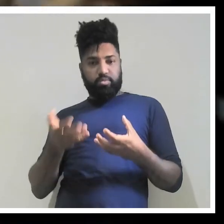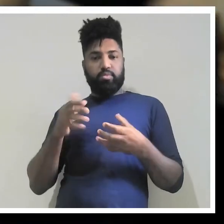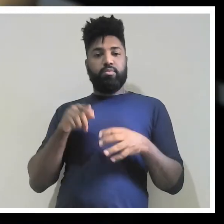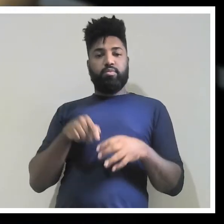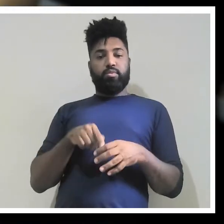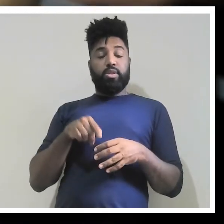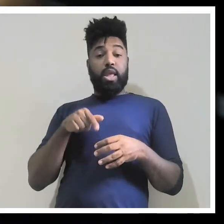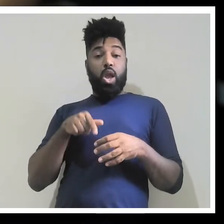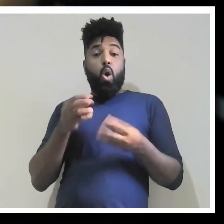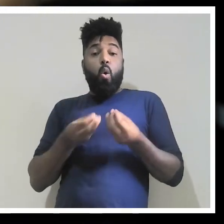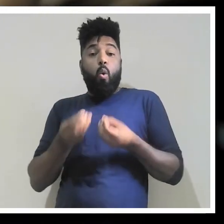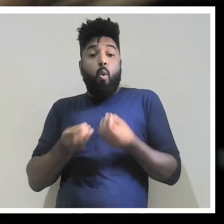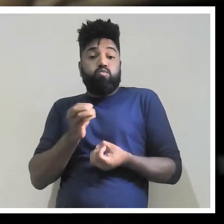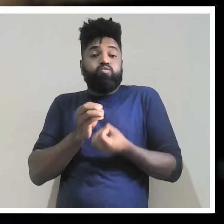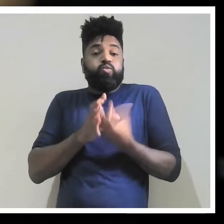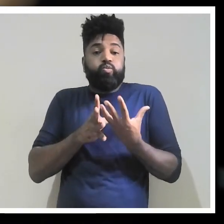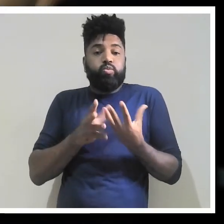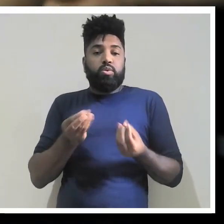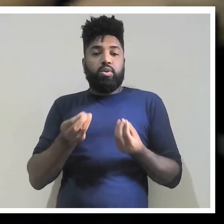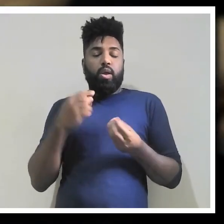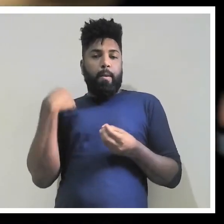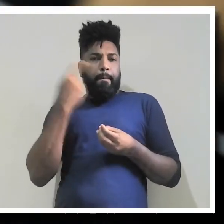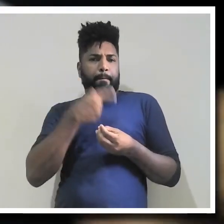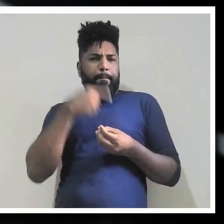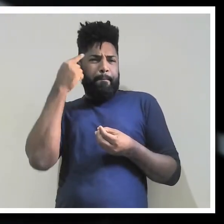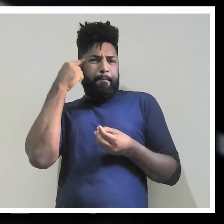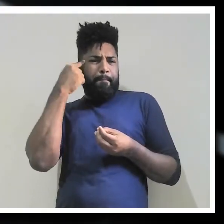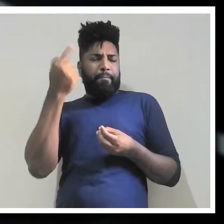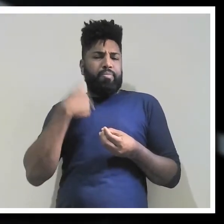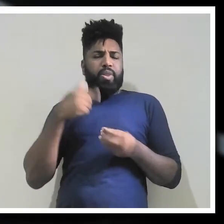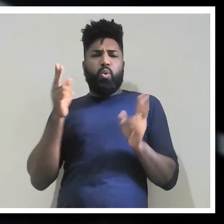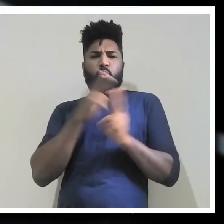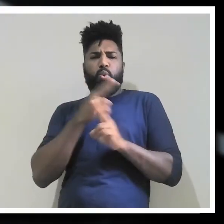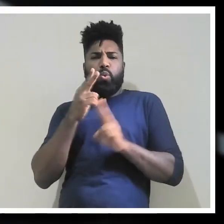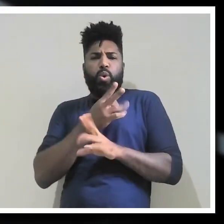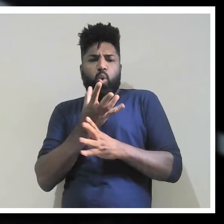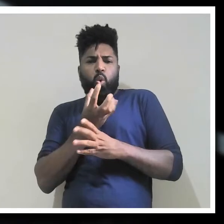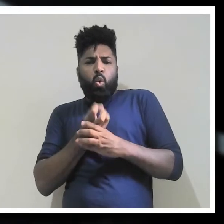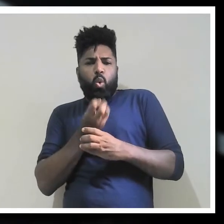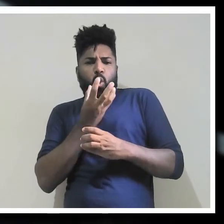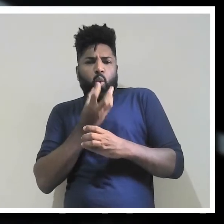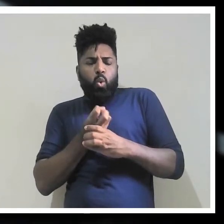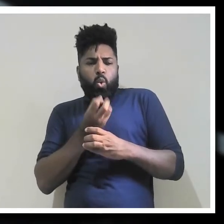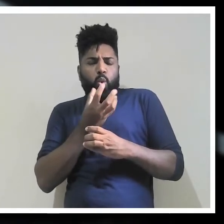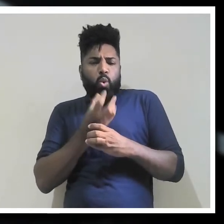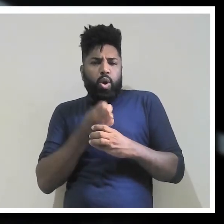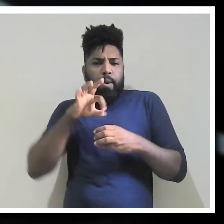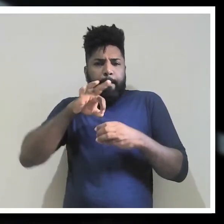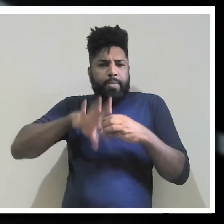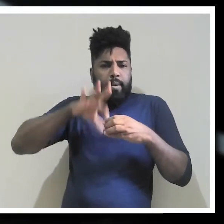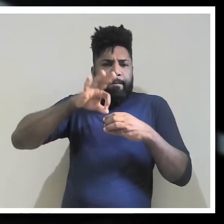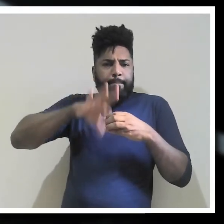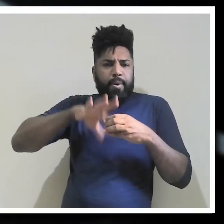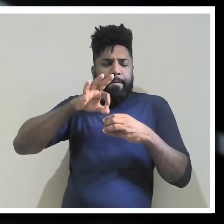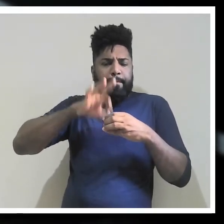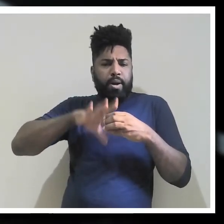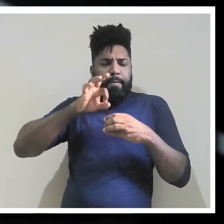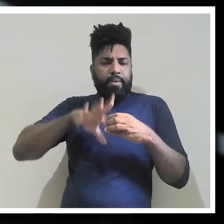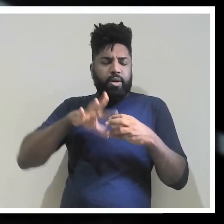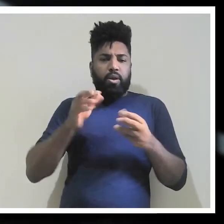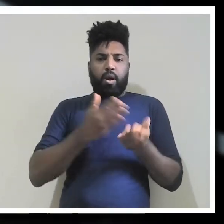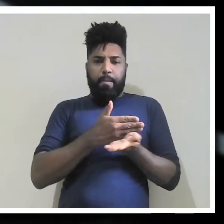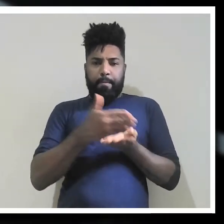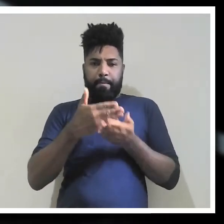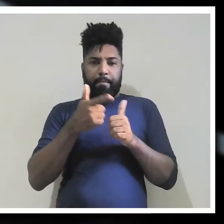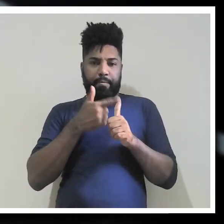mostrar o que gera esse vácuo, vamos admitir que o ar está sendo sugado por ali e vamos filtrar o nosso material. O primeiro